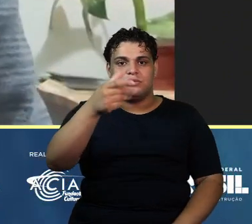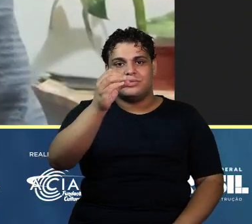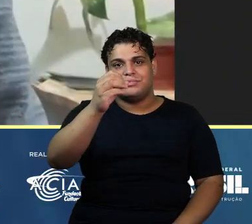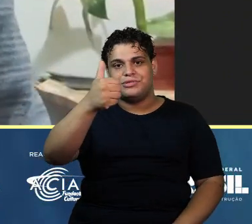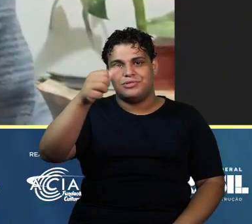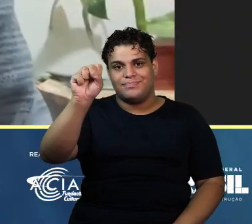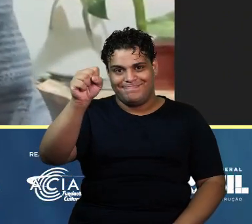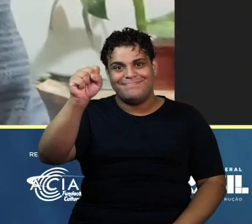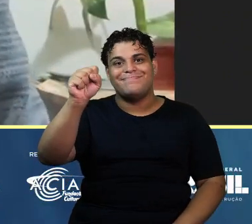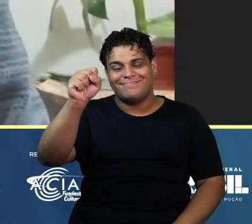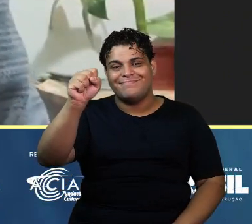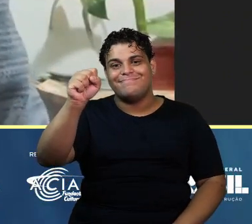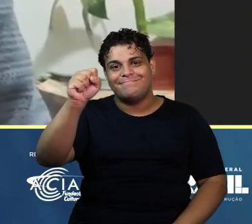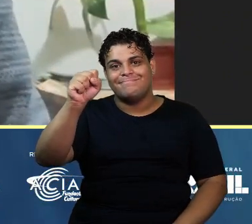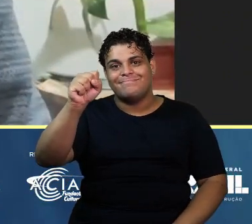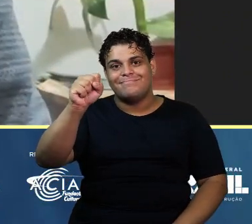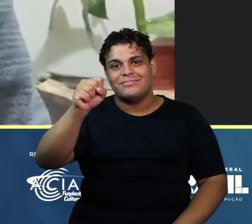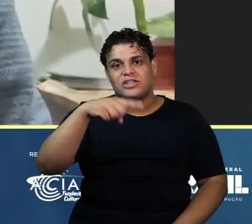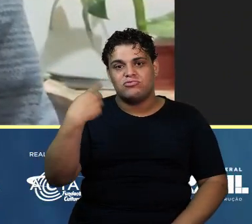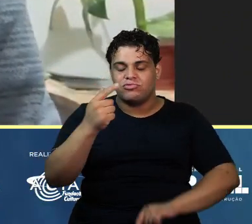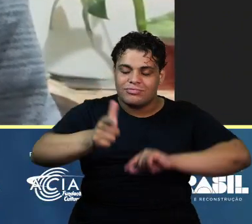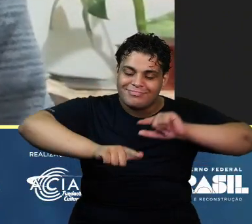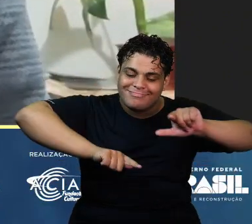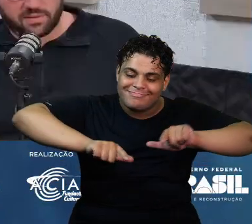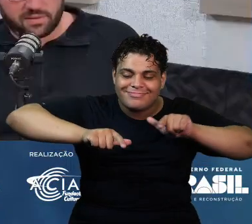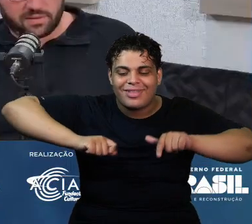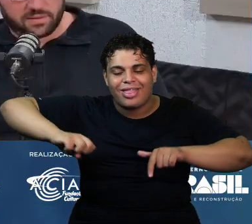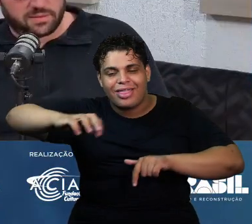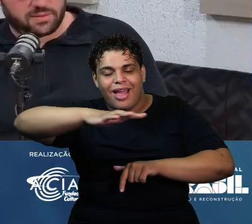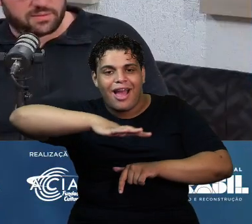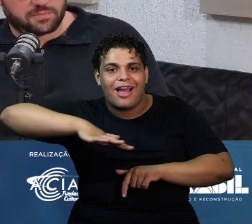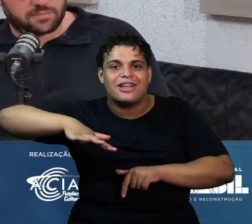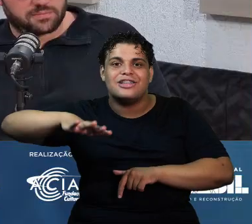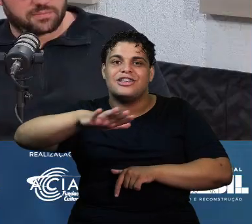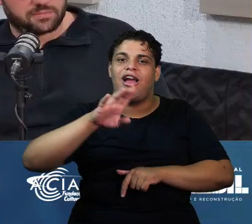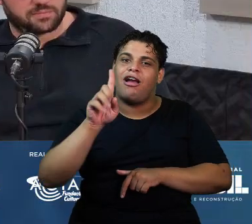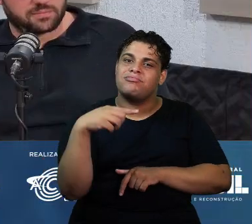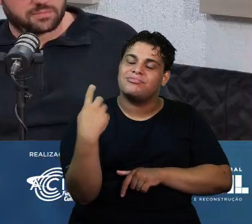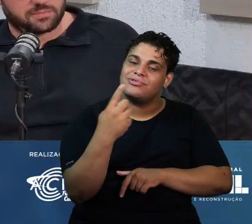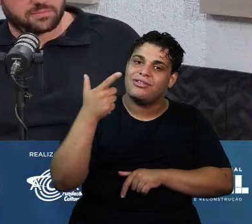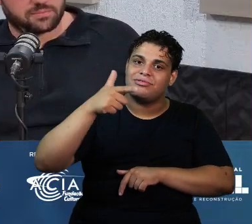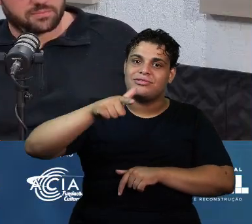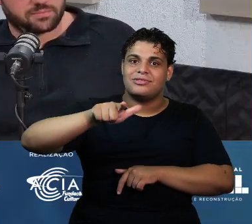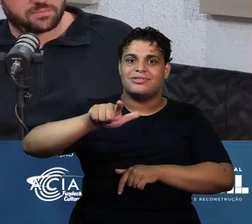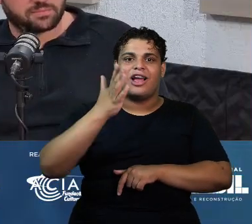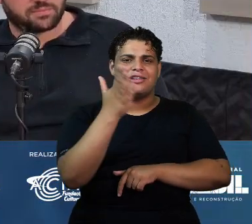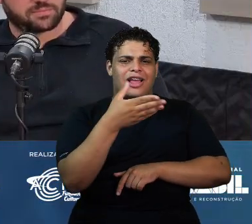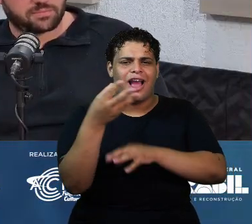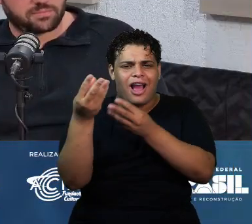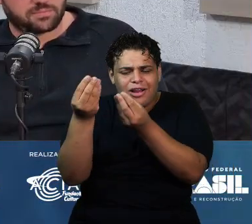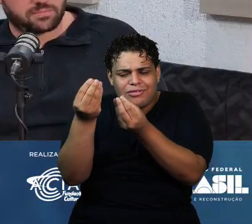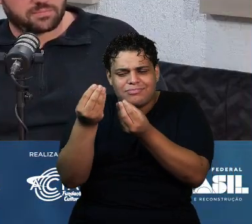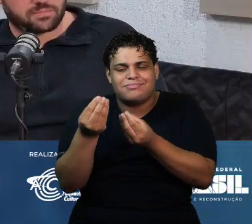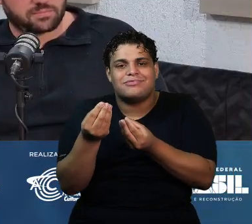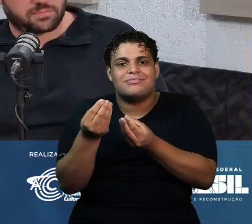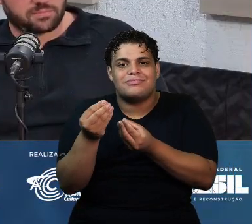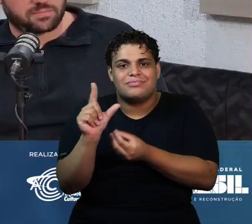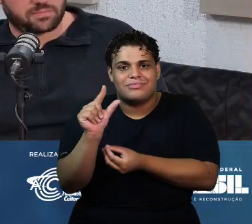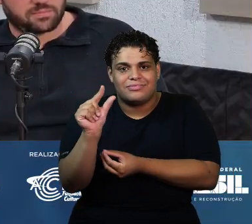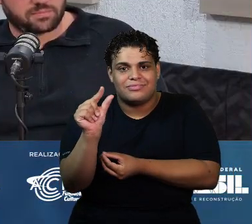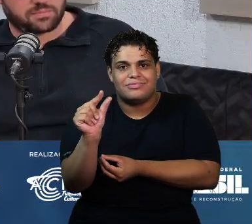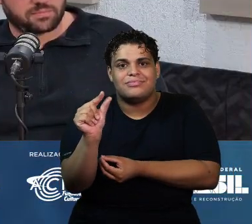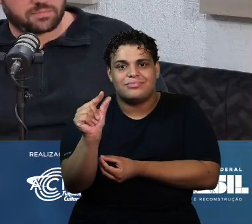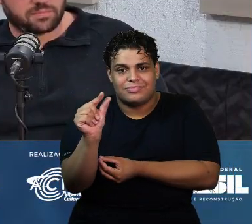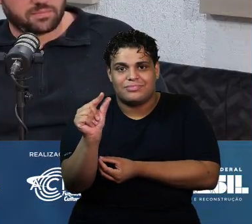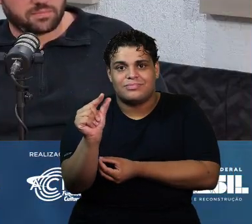2018, que a gente vem atuando na região, e a gente já conseguiu retirar uma quantidade significativa de resíduos